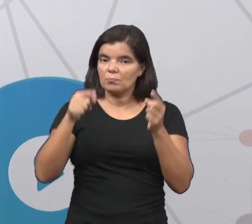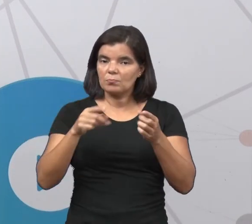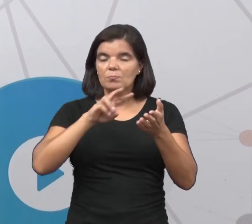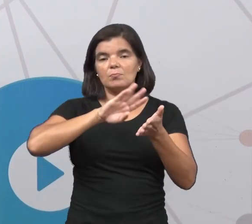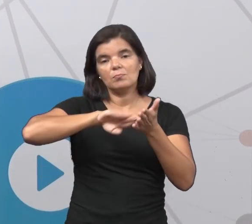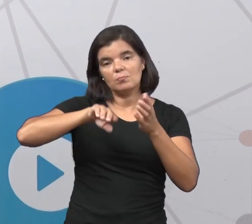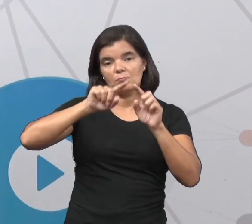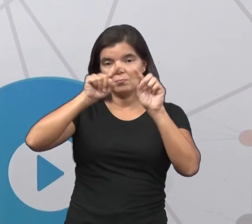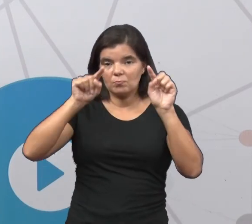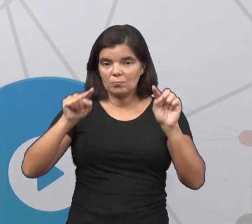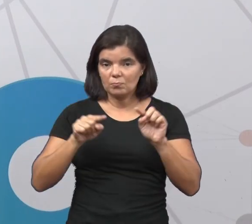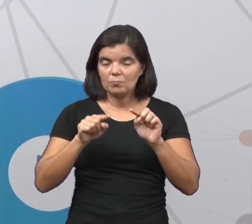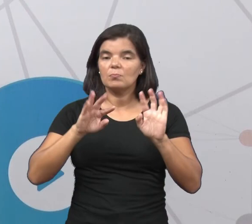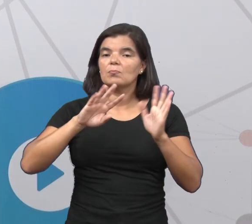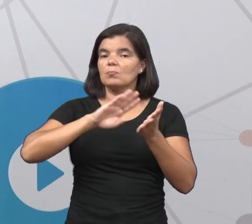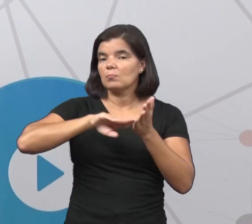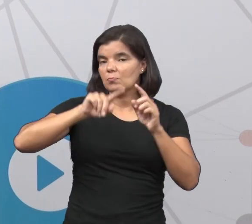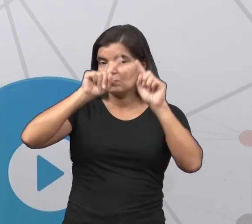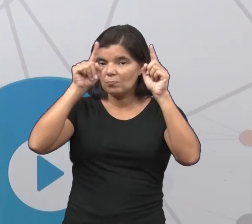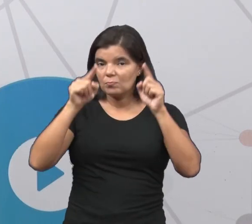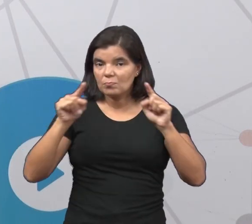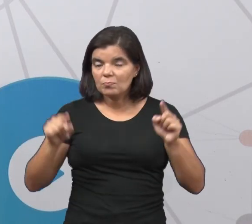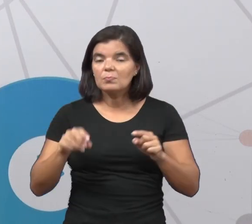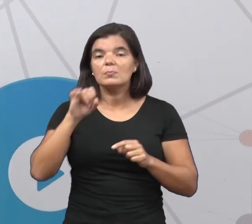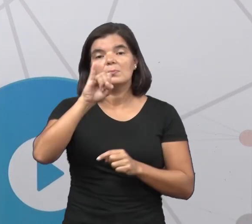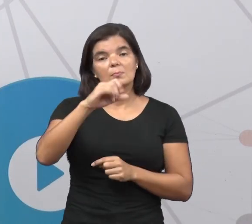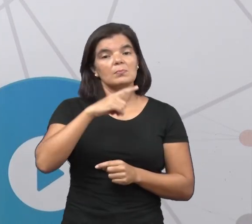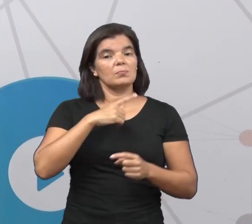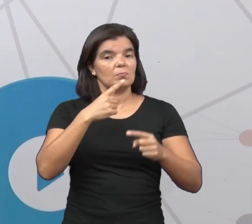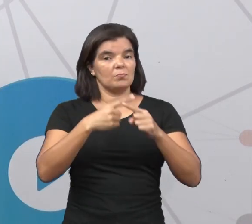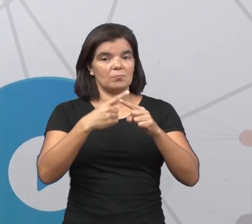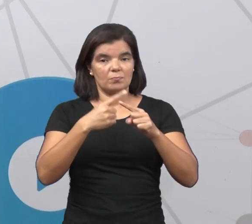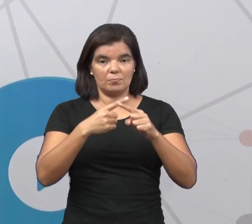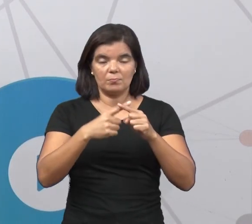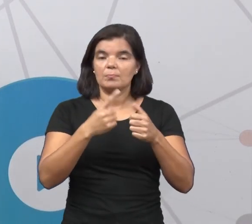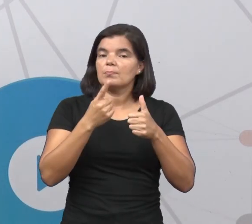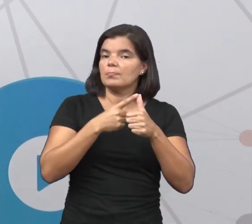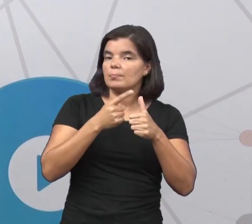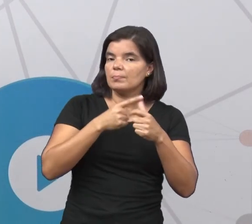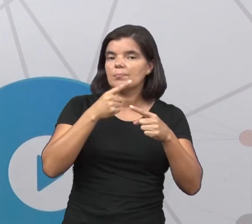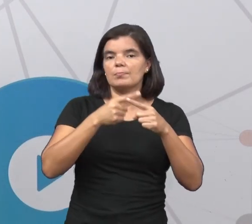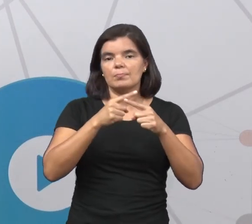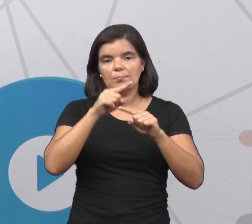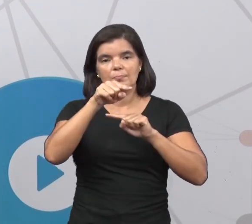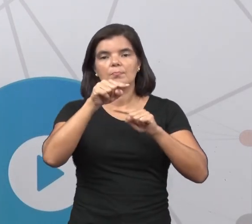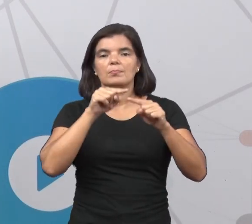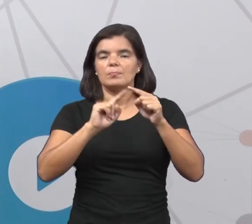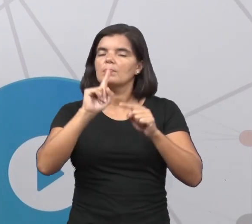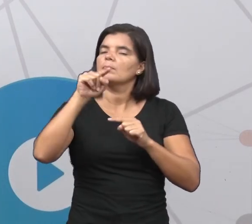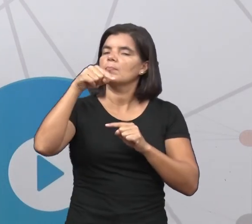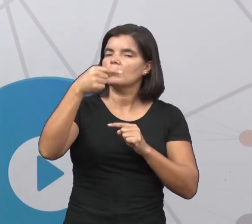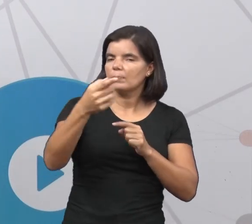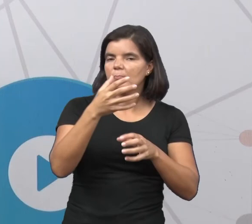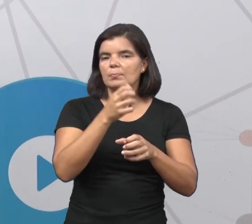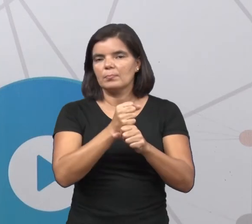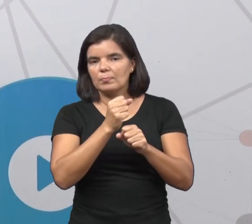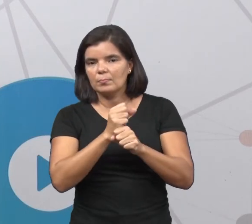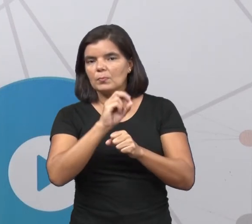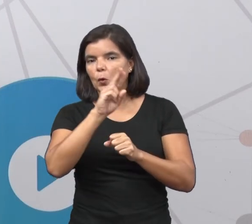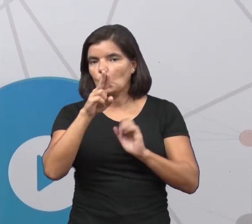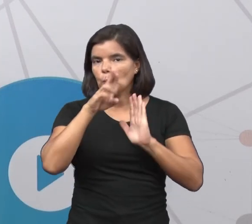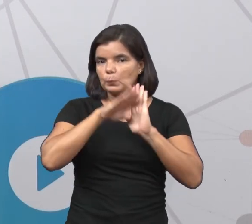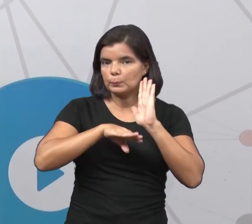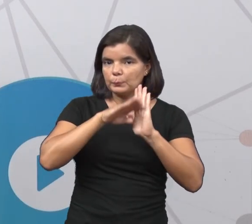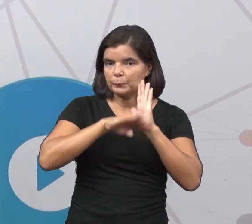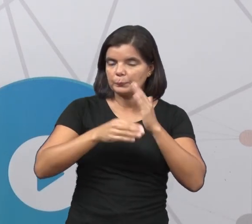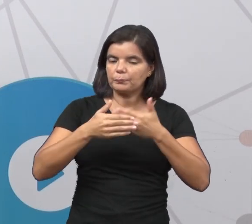os colchetes e só então elimina as chaves. E se tiver a multiplicação no meio, primeiro a multiplicação e a divisão, para depois a soma ou subtração,